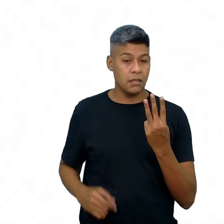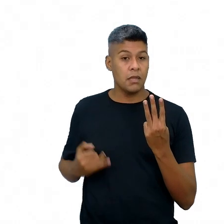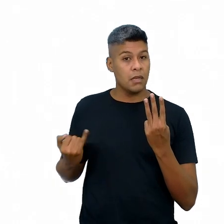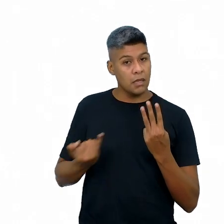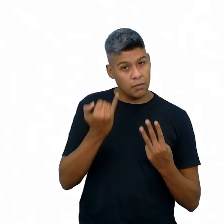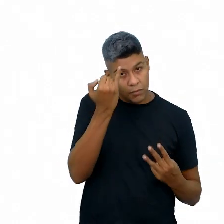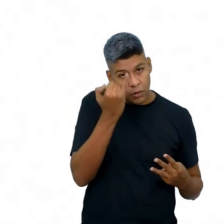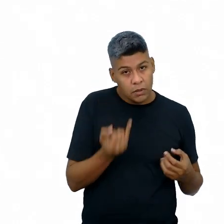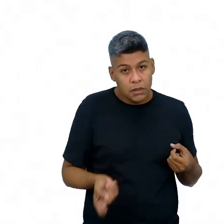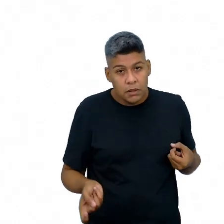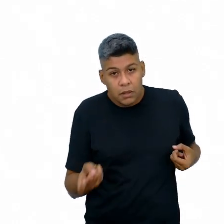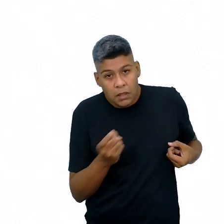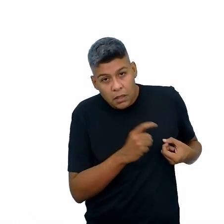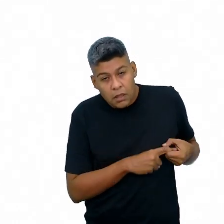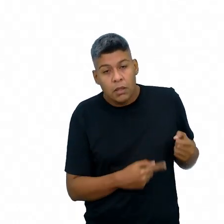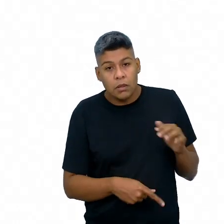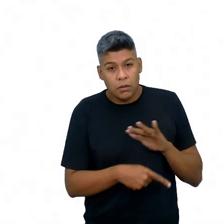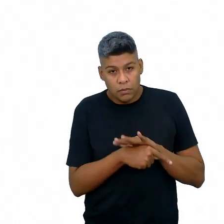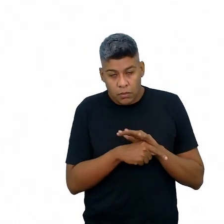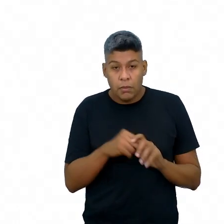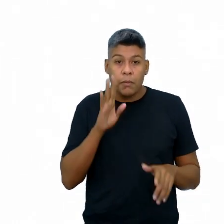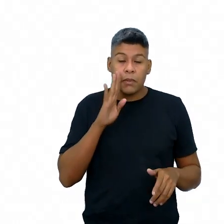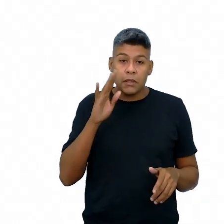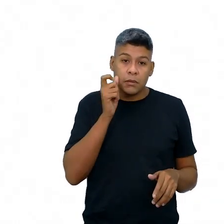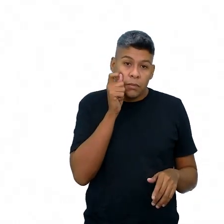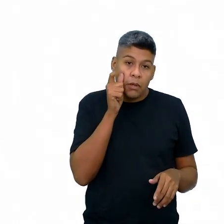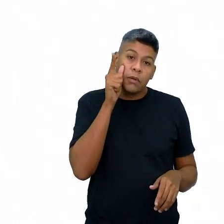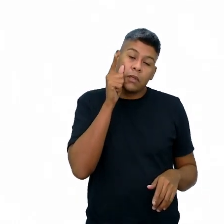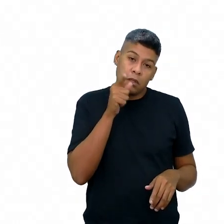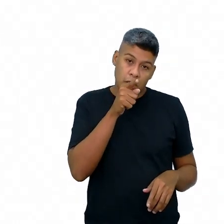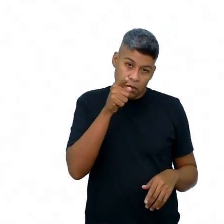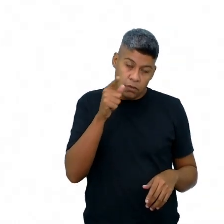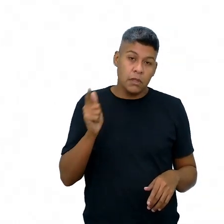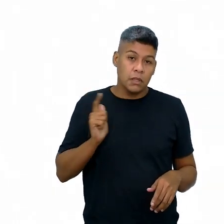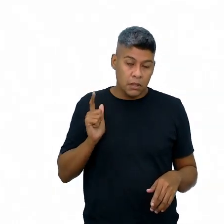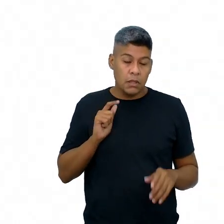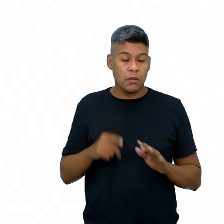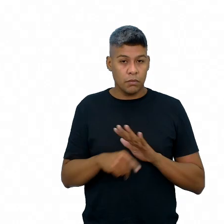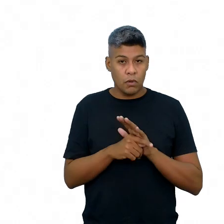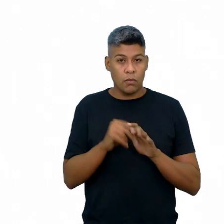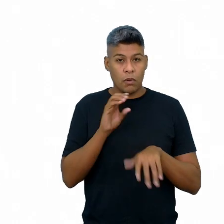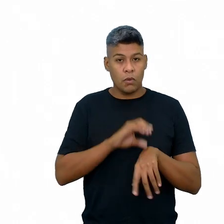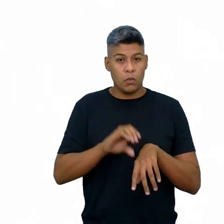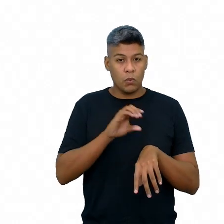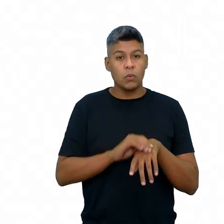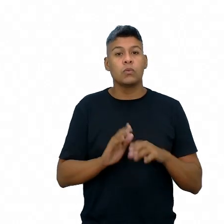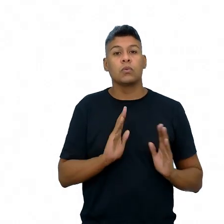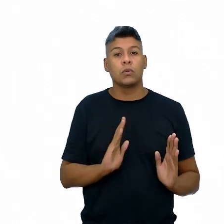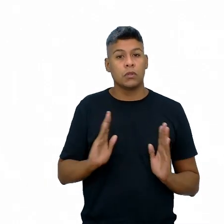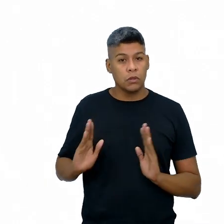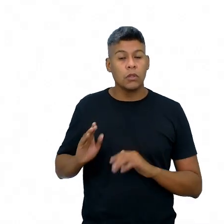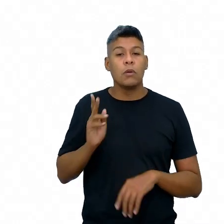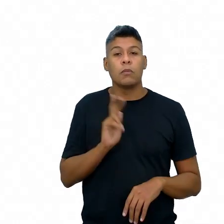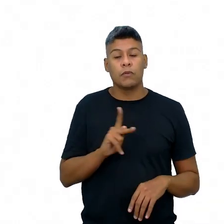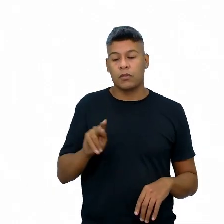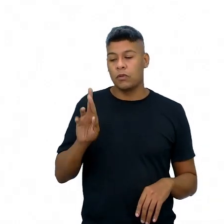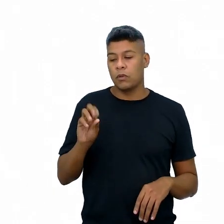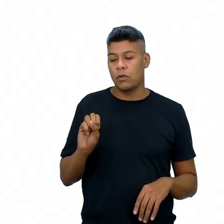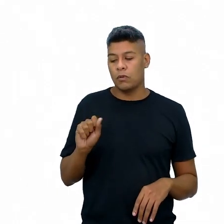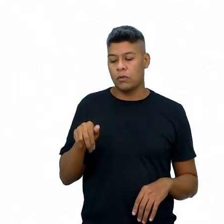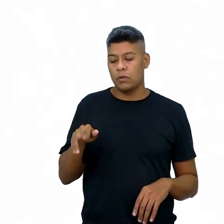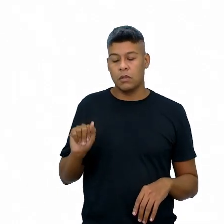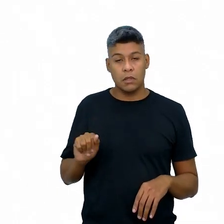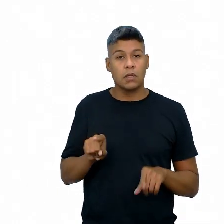importância de retomar, brevemente, as principais ideias que vocês tiveram lá na formação de etapa, com a professora Rosana e o